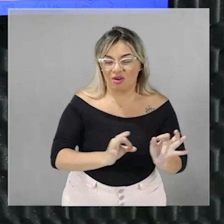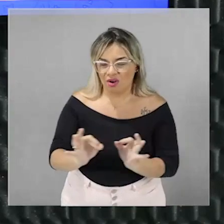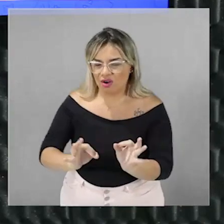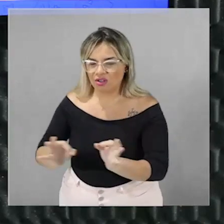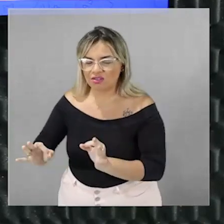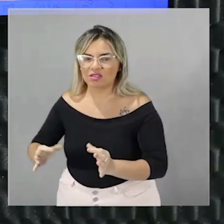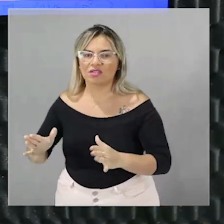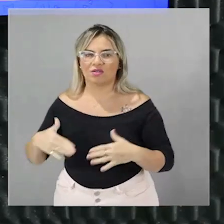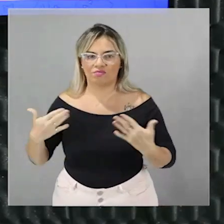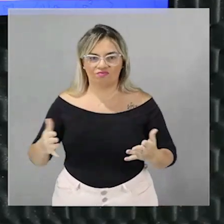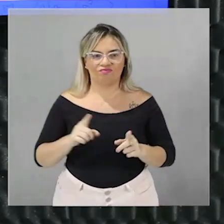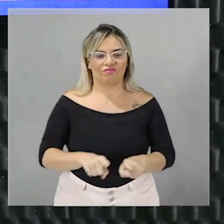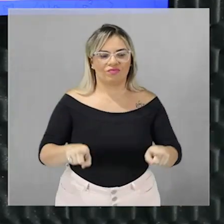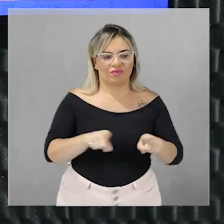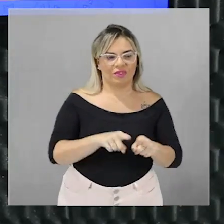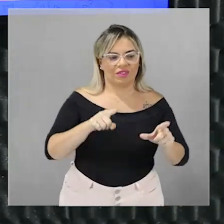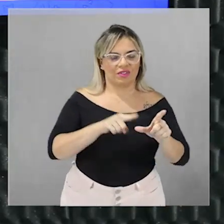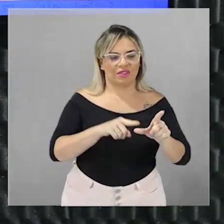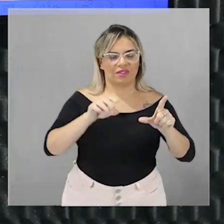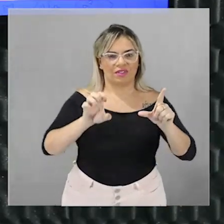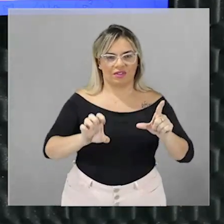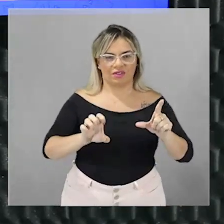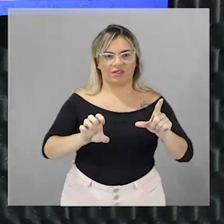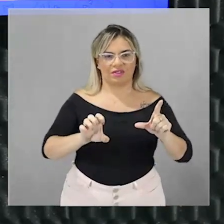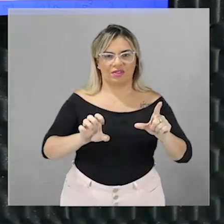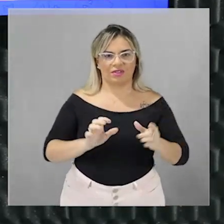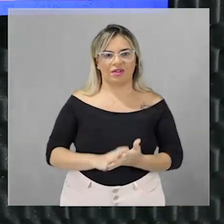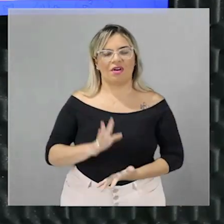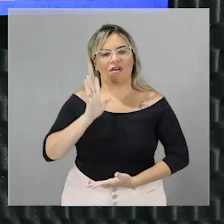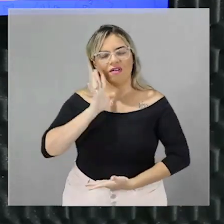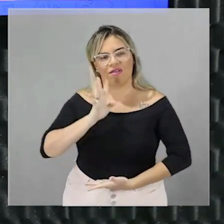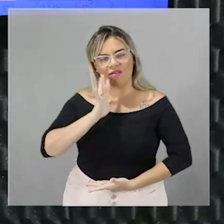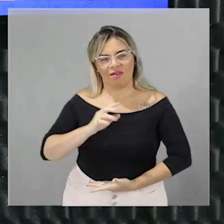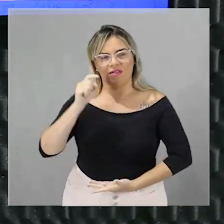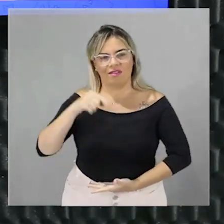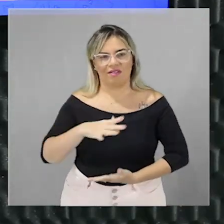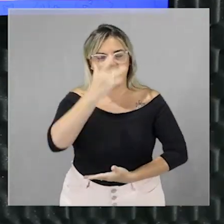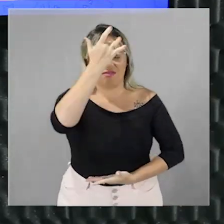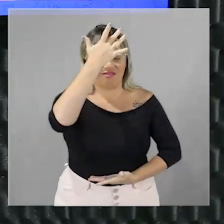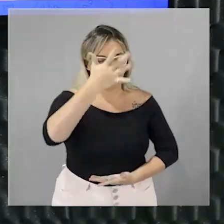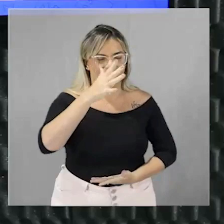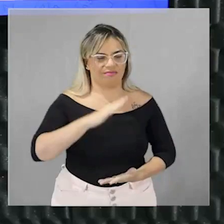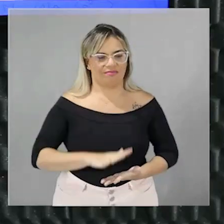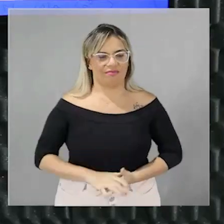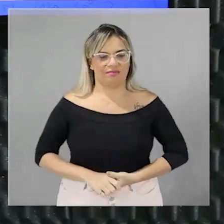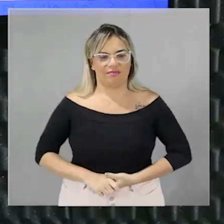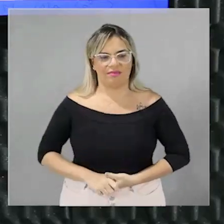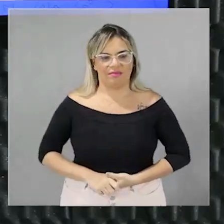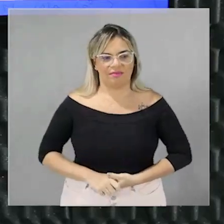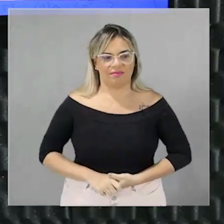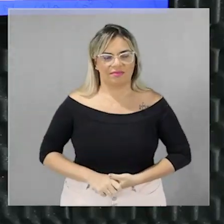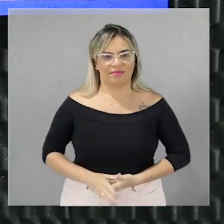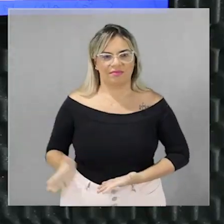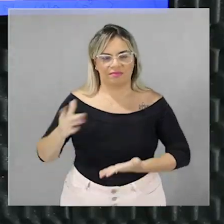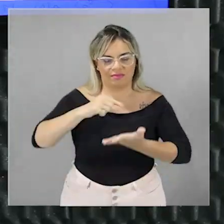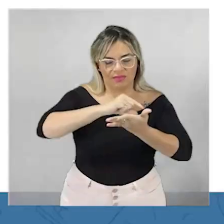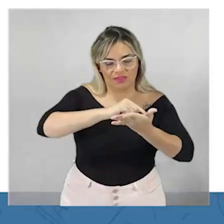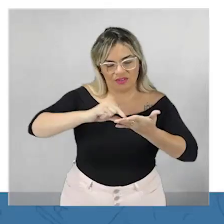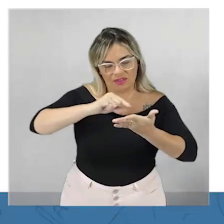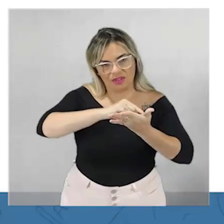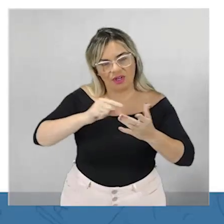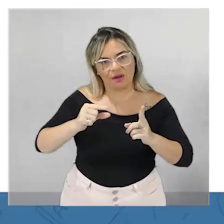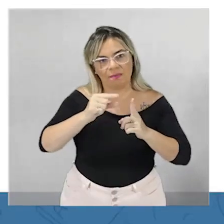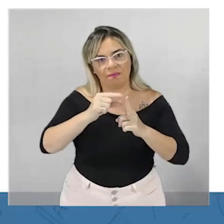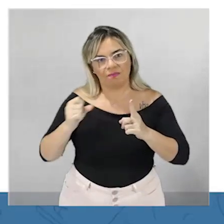nosso gabarito, galera, seria a letra E. Show de bola? Questão fácil também, né, galera? Vai grifando os termos,